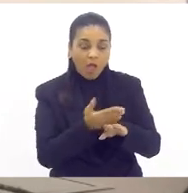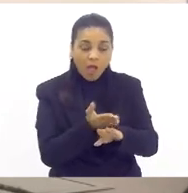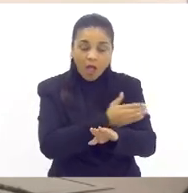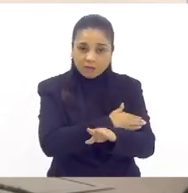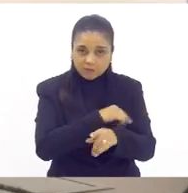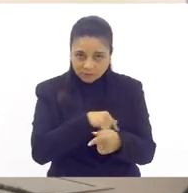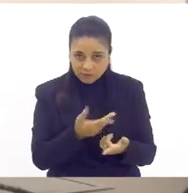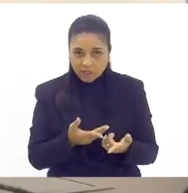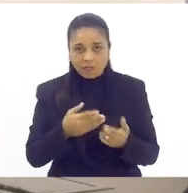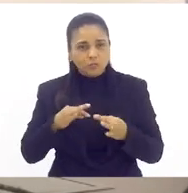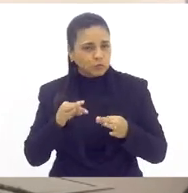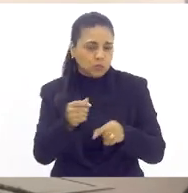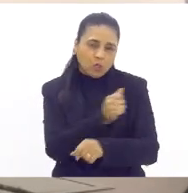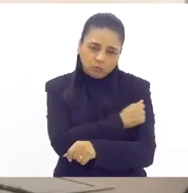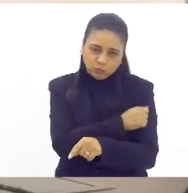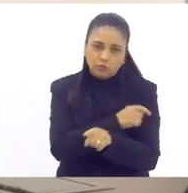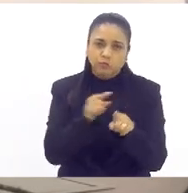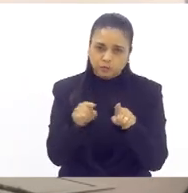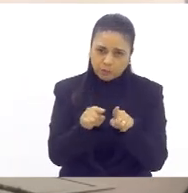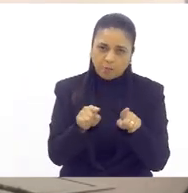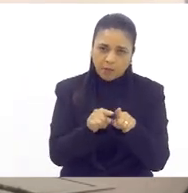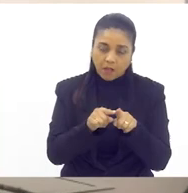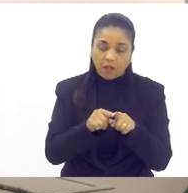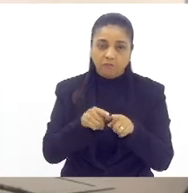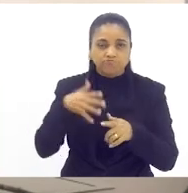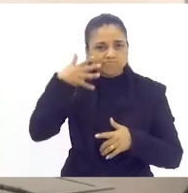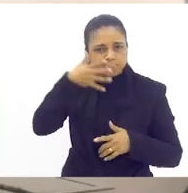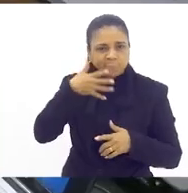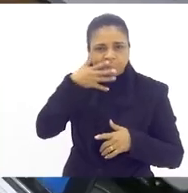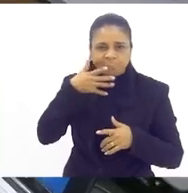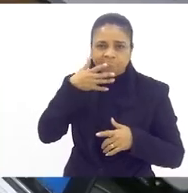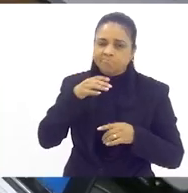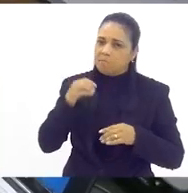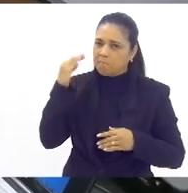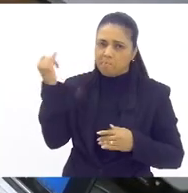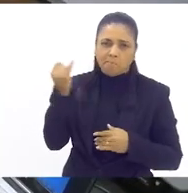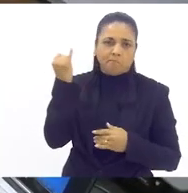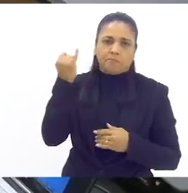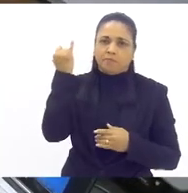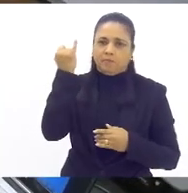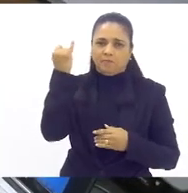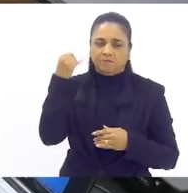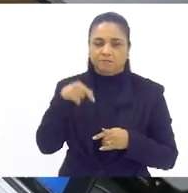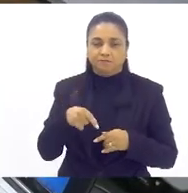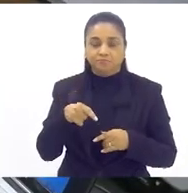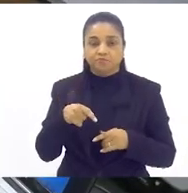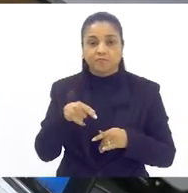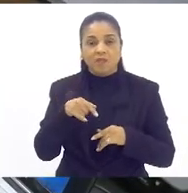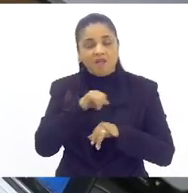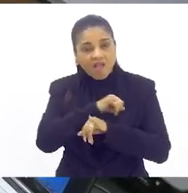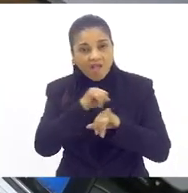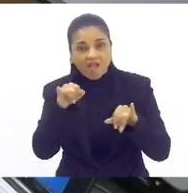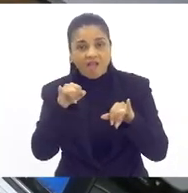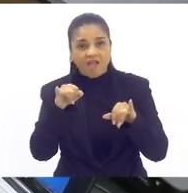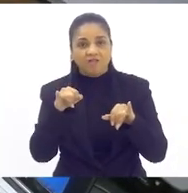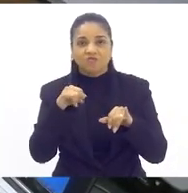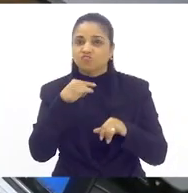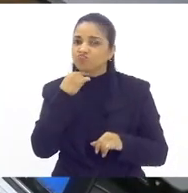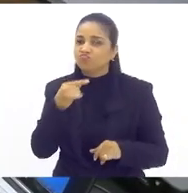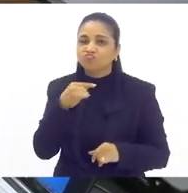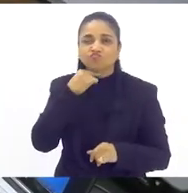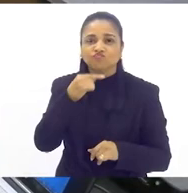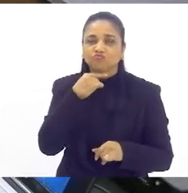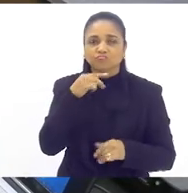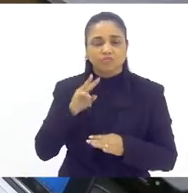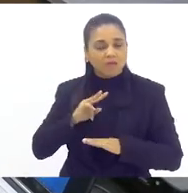né porque todas essas falas são importantes mas para dizer sobre tudo que é isso que não adianta a gente